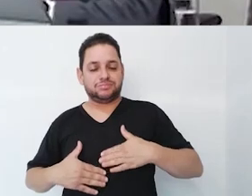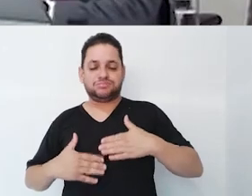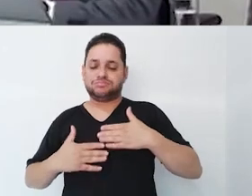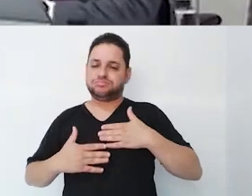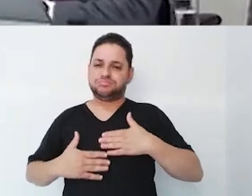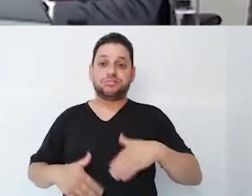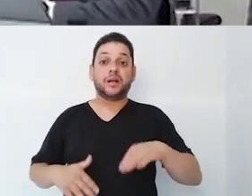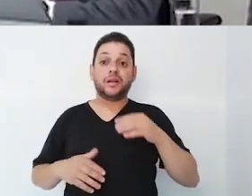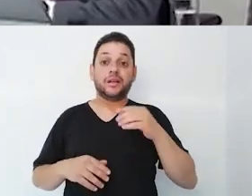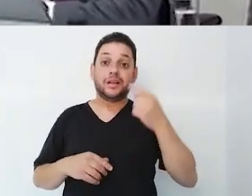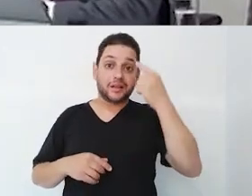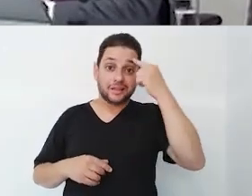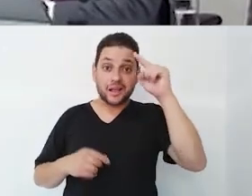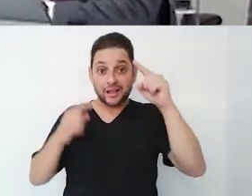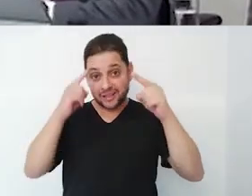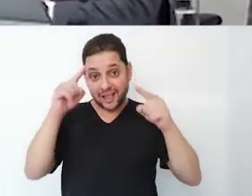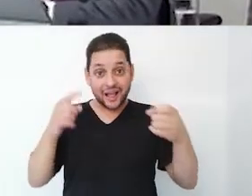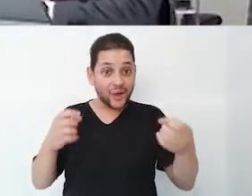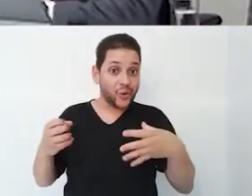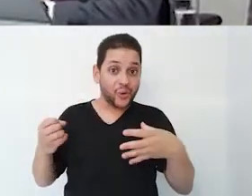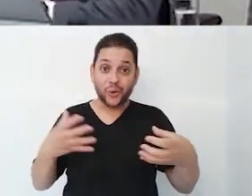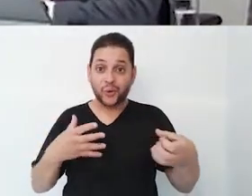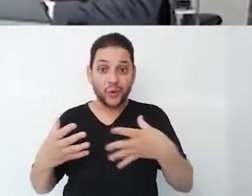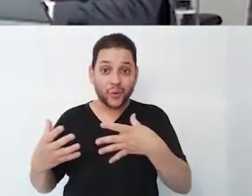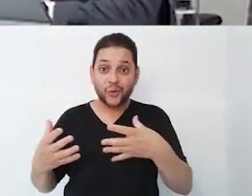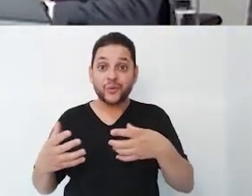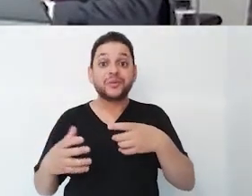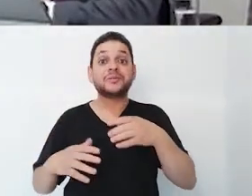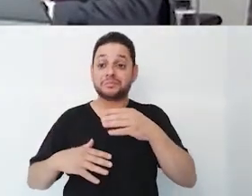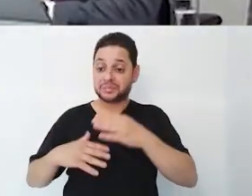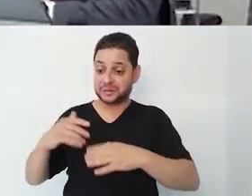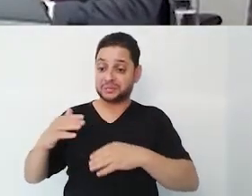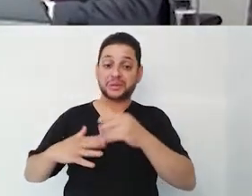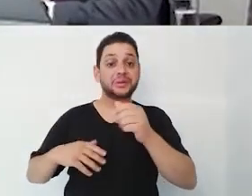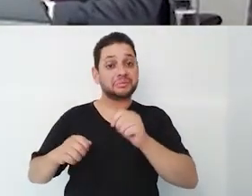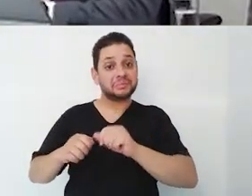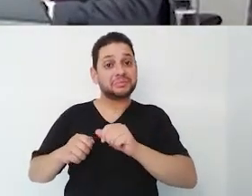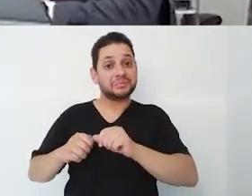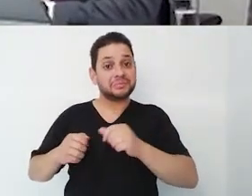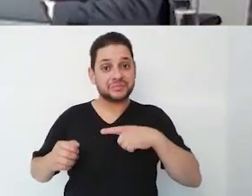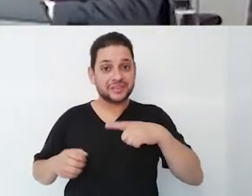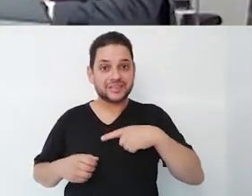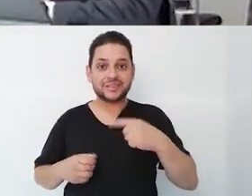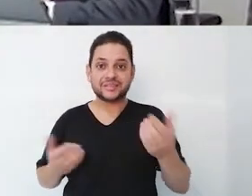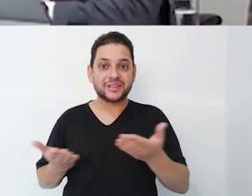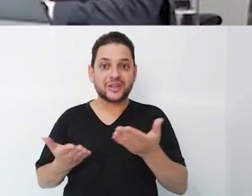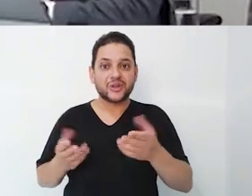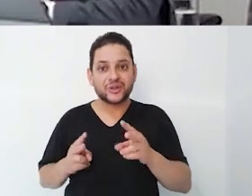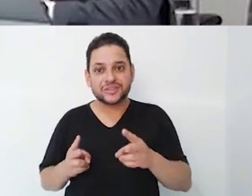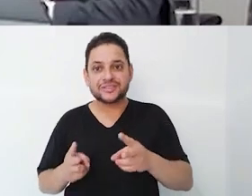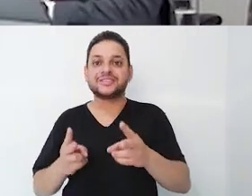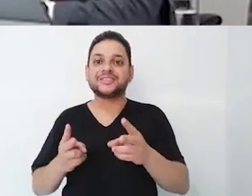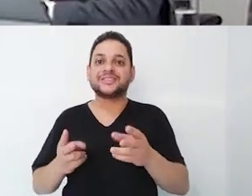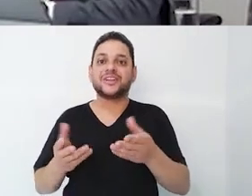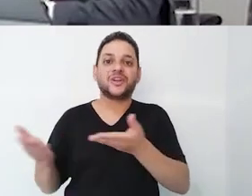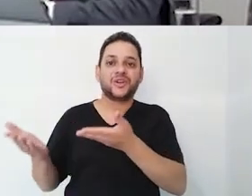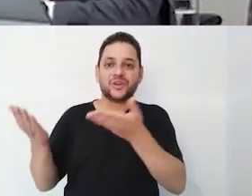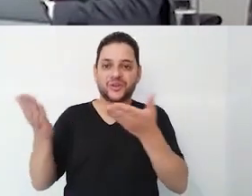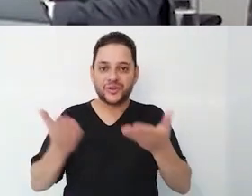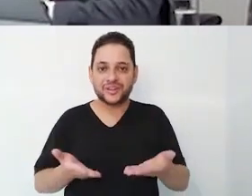as ideias, as inovações estão sendo colocadas em prática. Mas vamos continuar com as inovações.